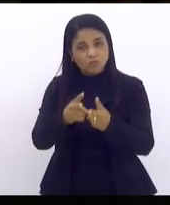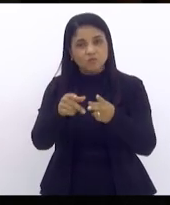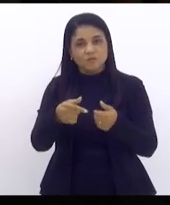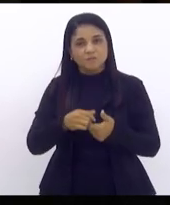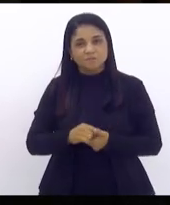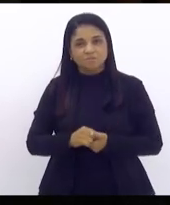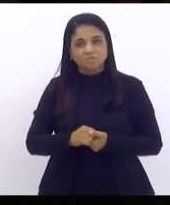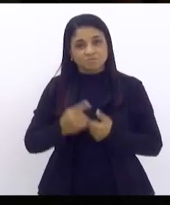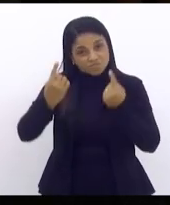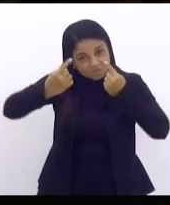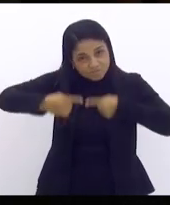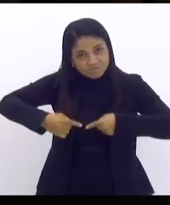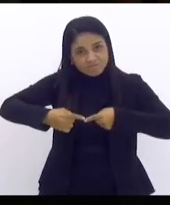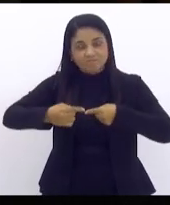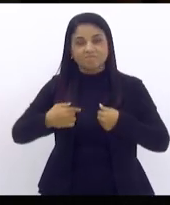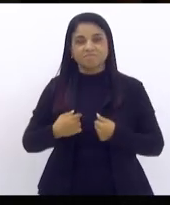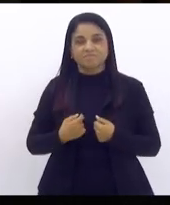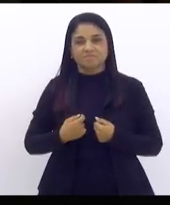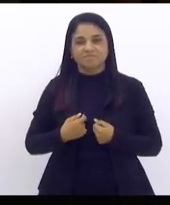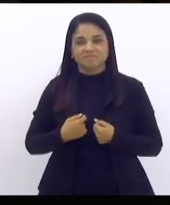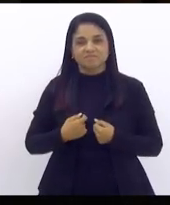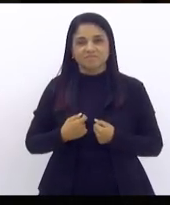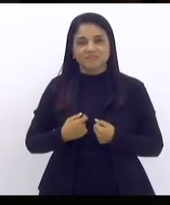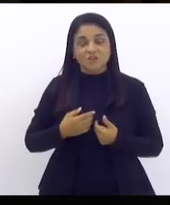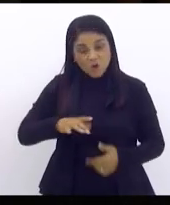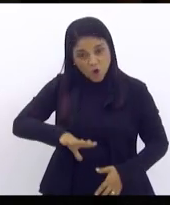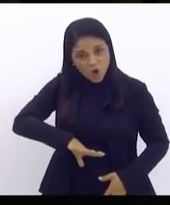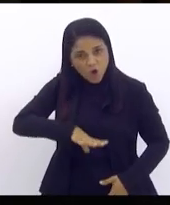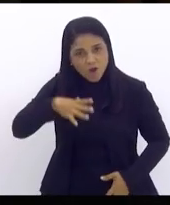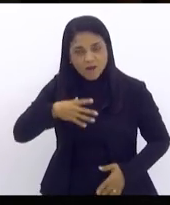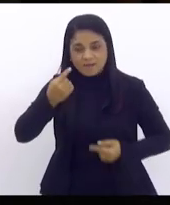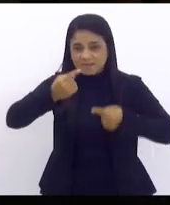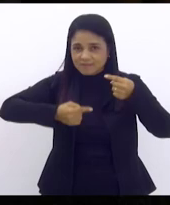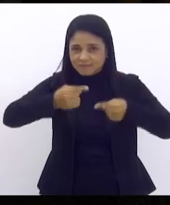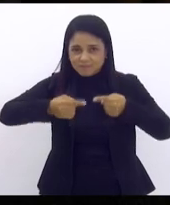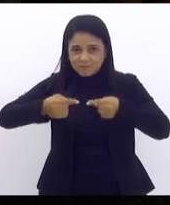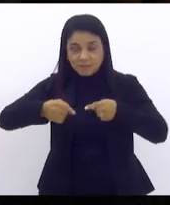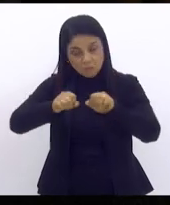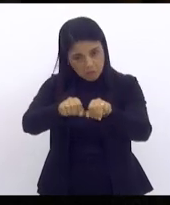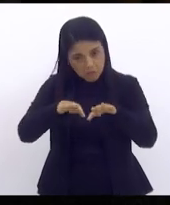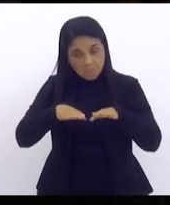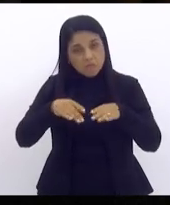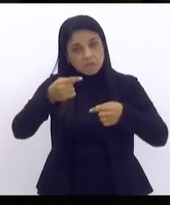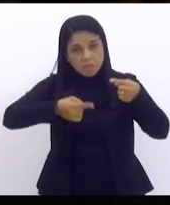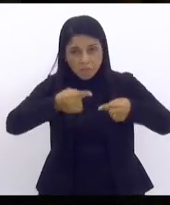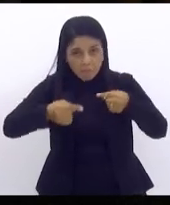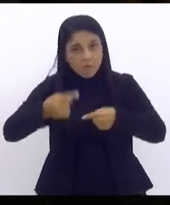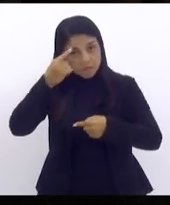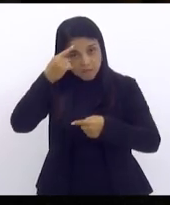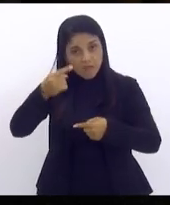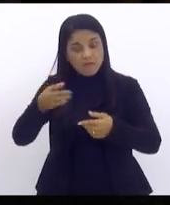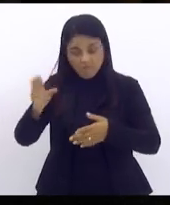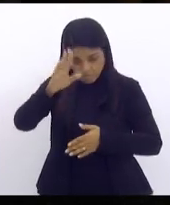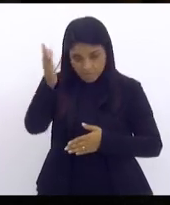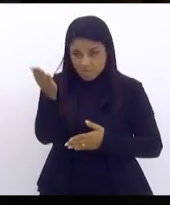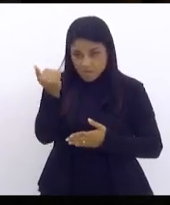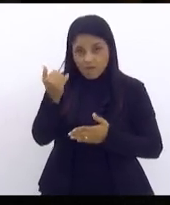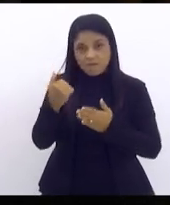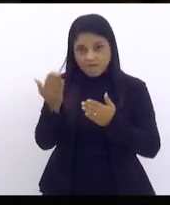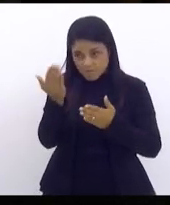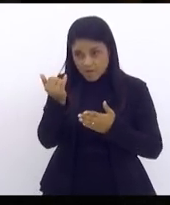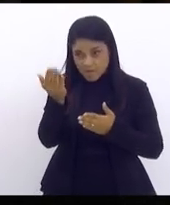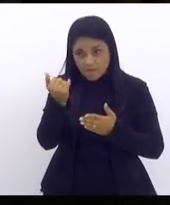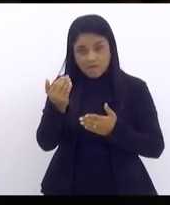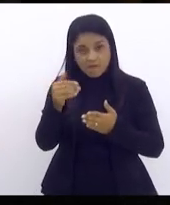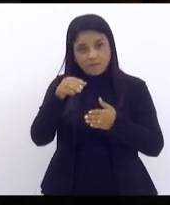Eu faço um desafio à senhora, deputada. Tenha coragem de debater, o parlamento é para debater ideias. Venha debater comigo o que estou